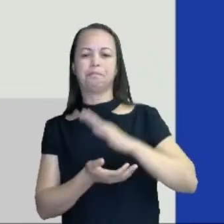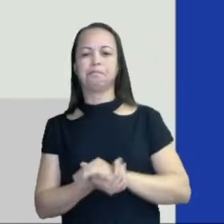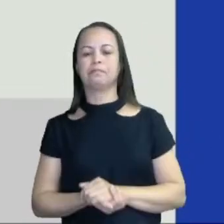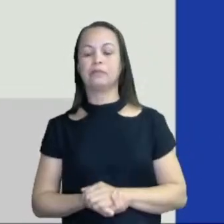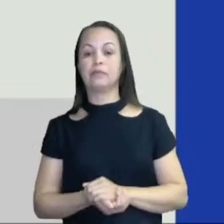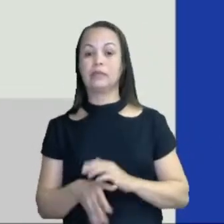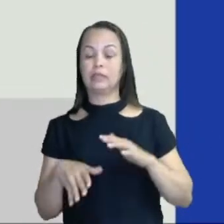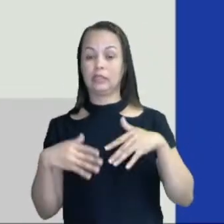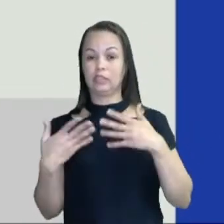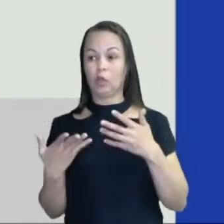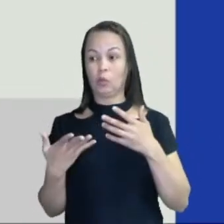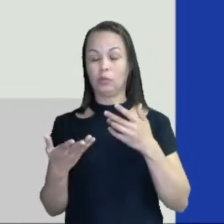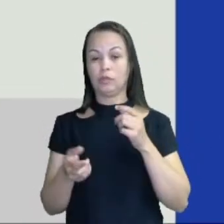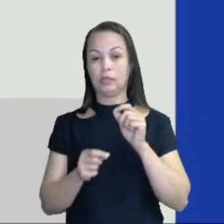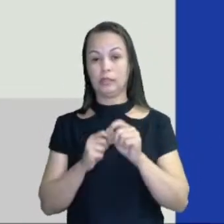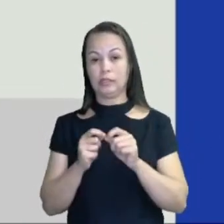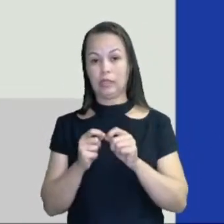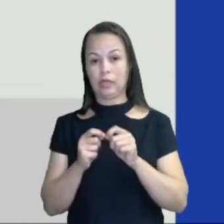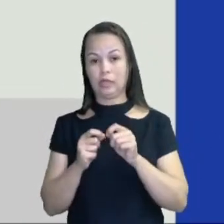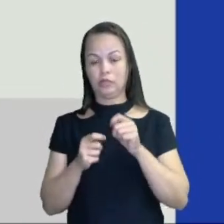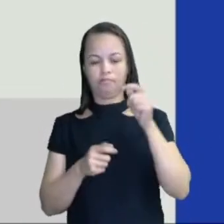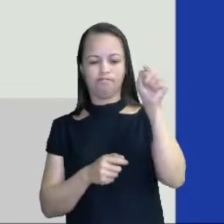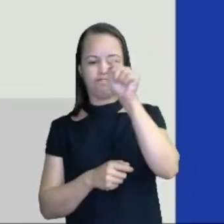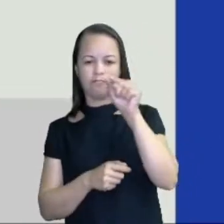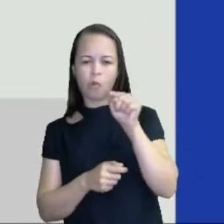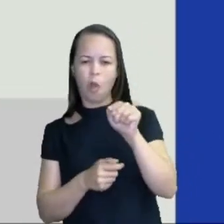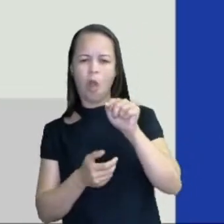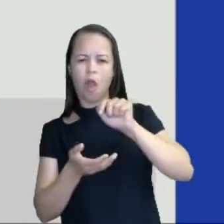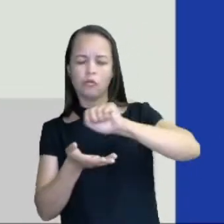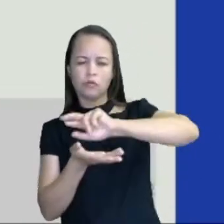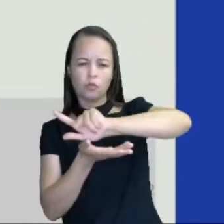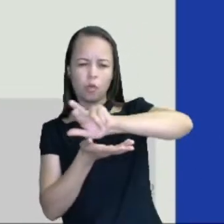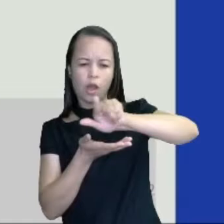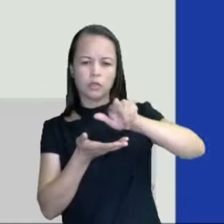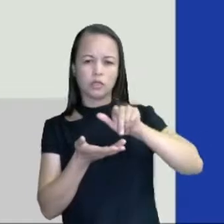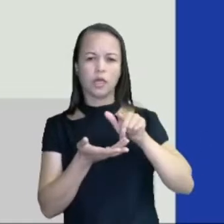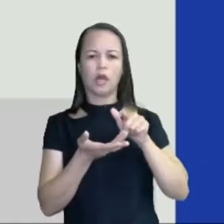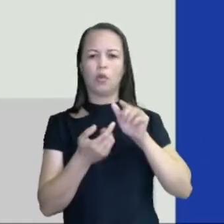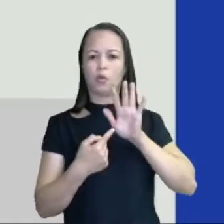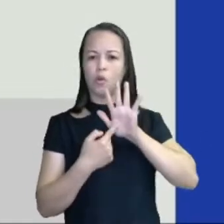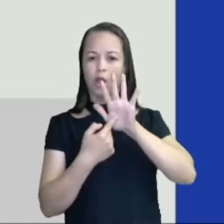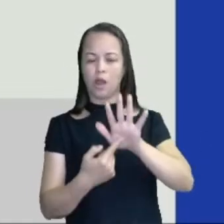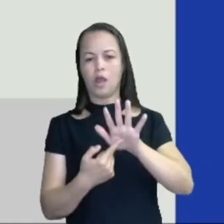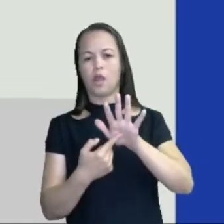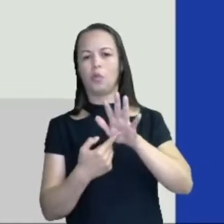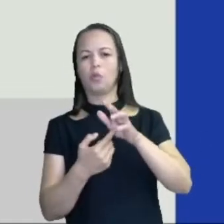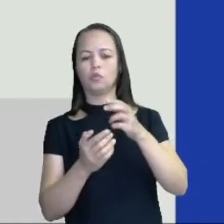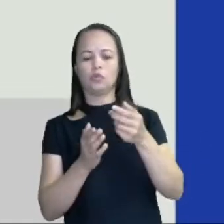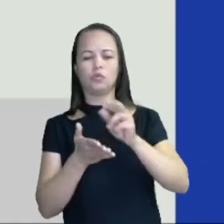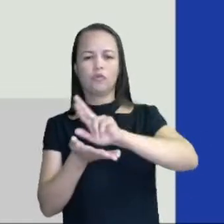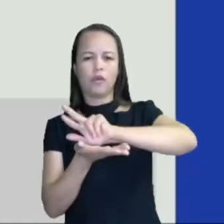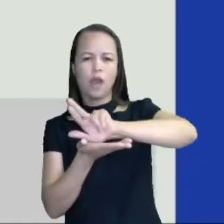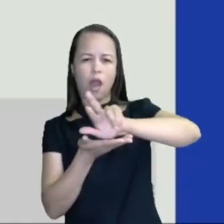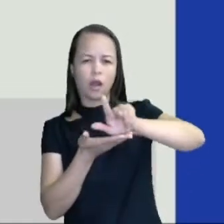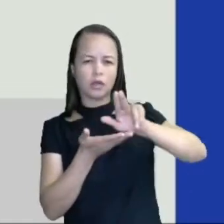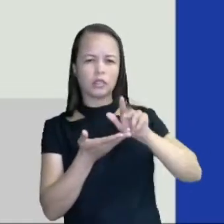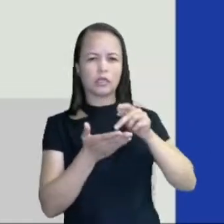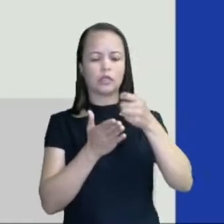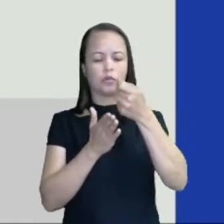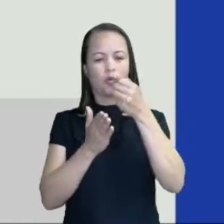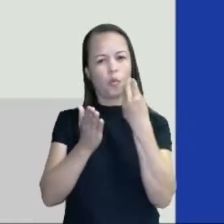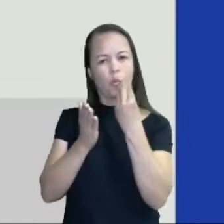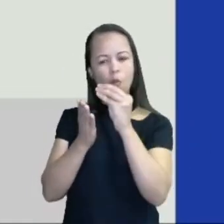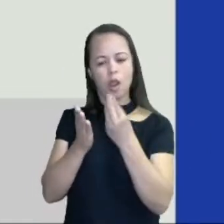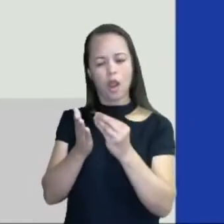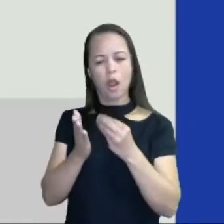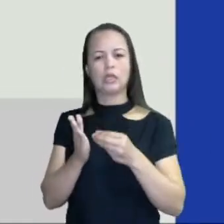Os sinais de pontuação representam os recursos atribuídos à escrita.